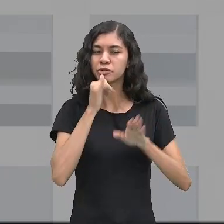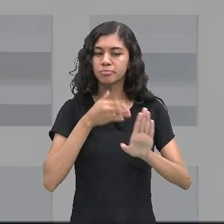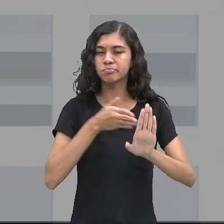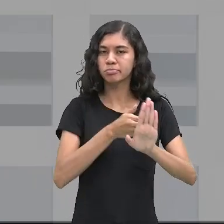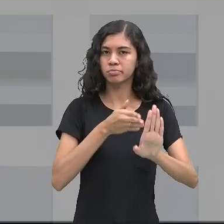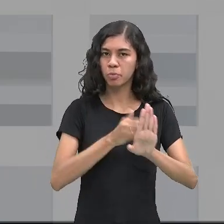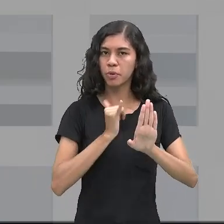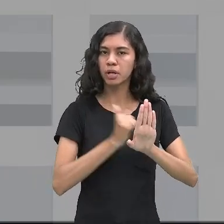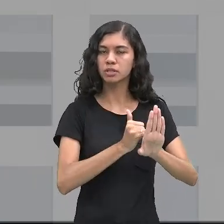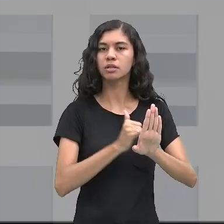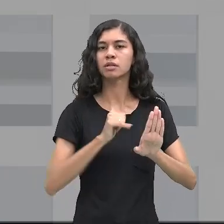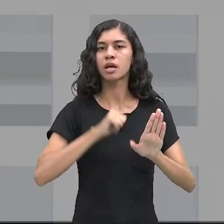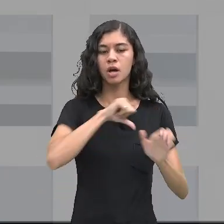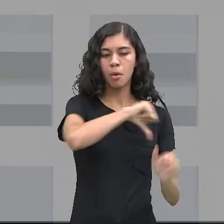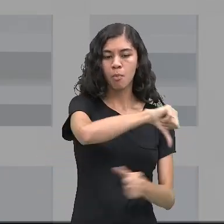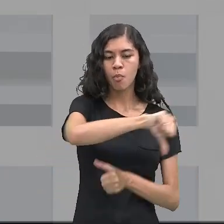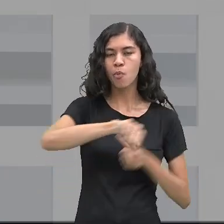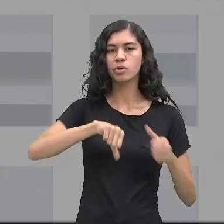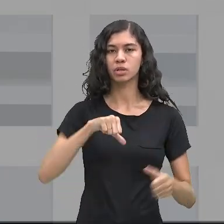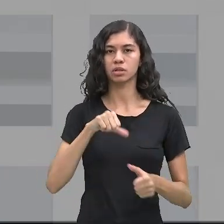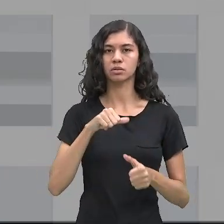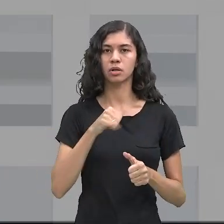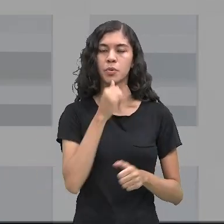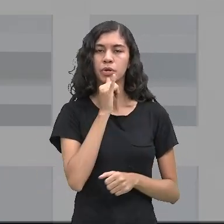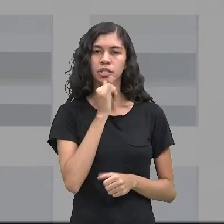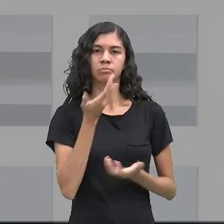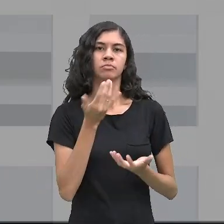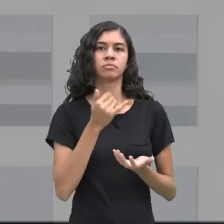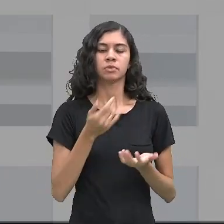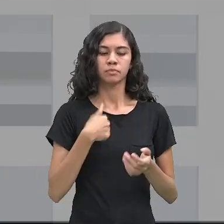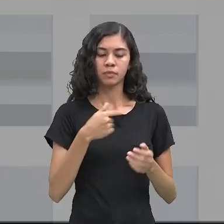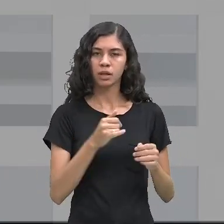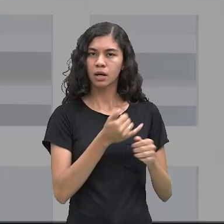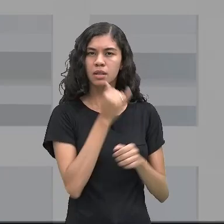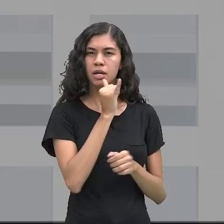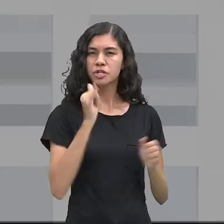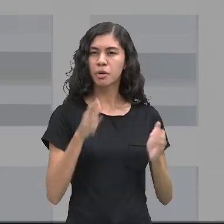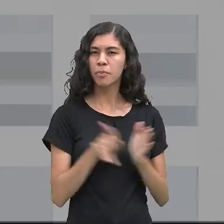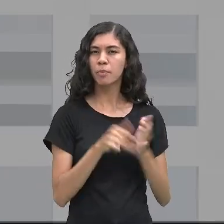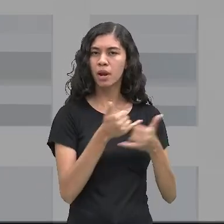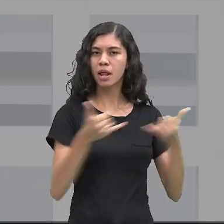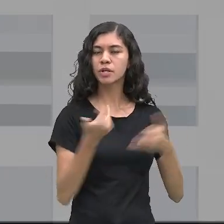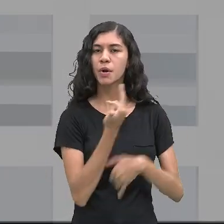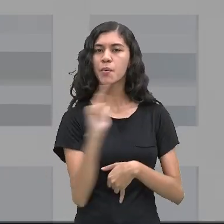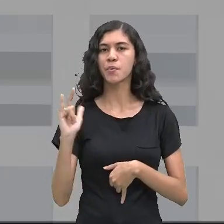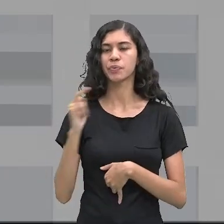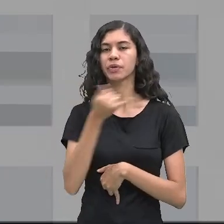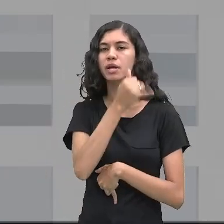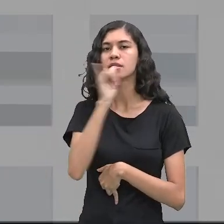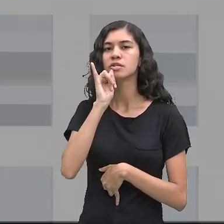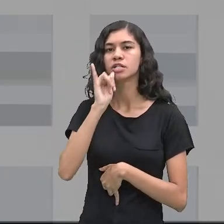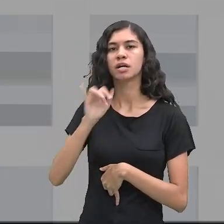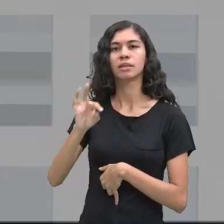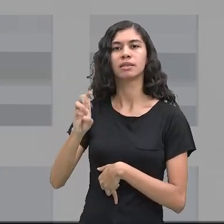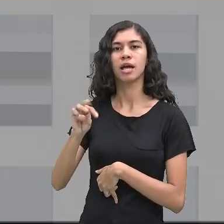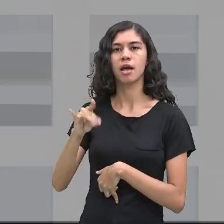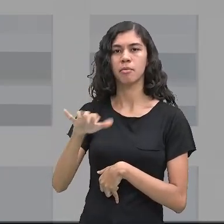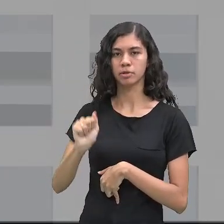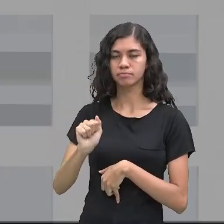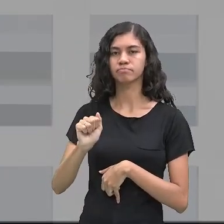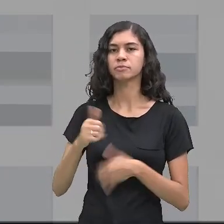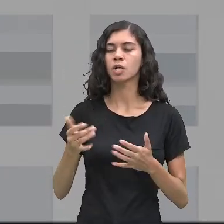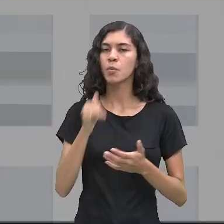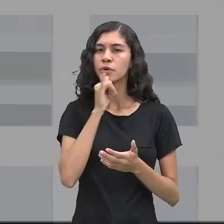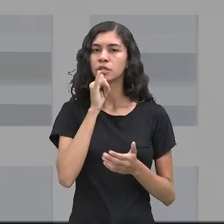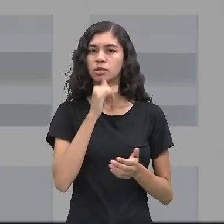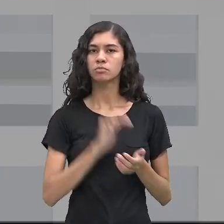de energia elétrica em energia térmica, por exemplo, tá certo? Então, por isso que nós temos parte dessa energia